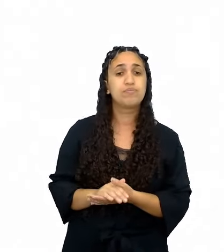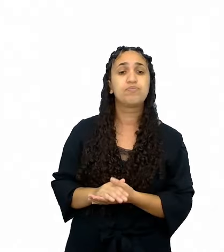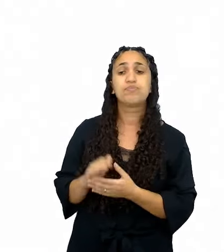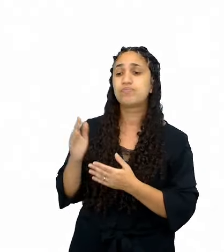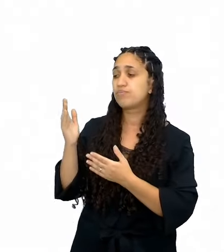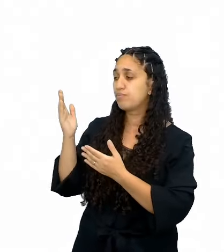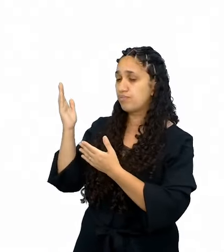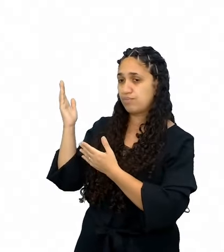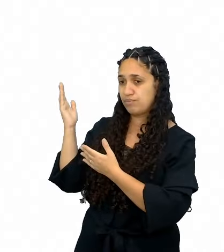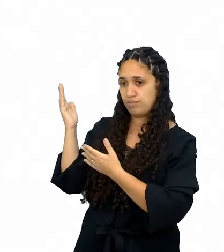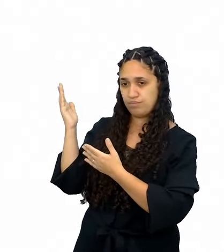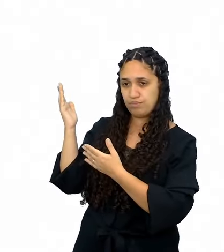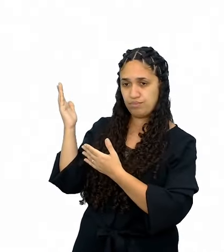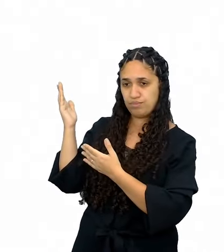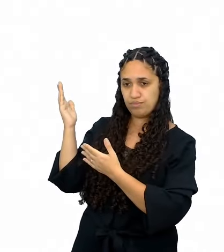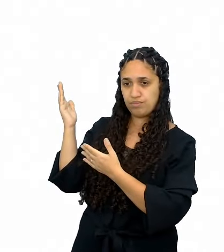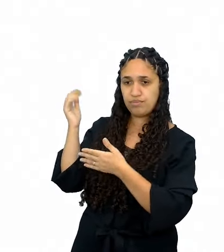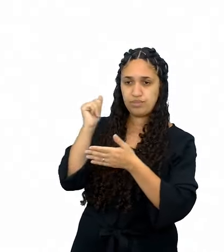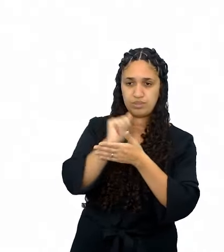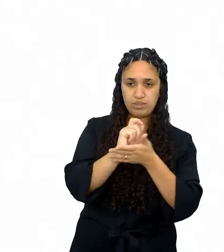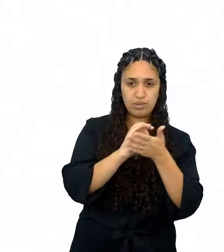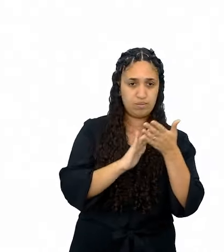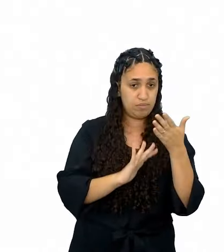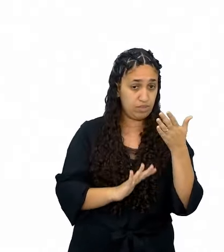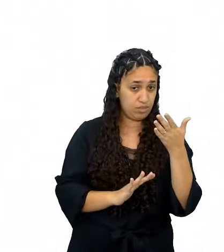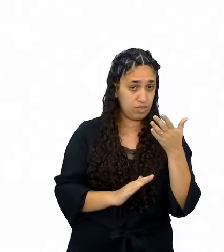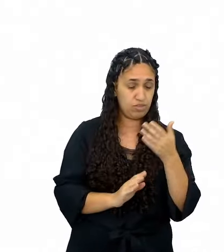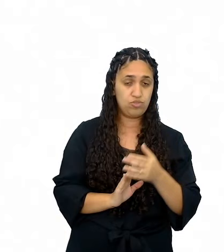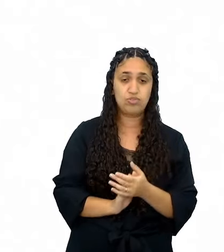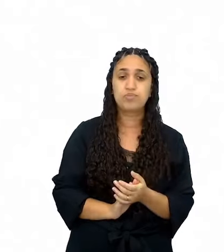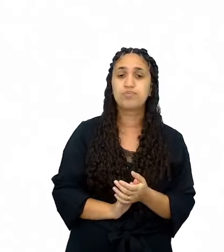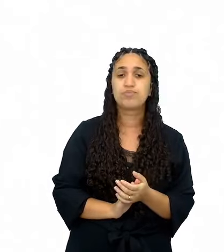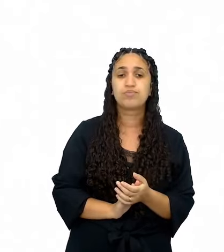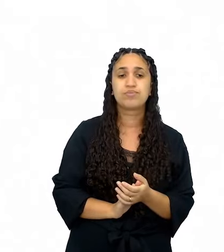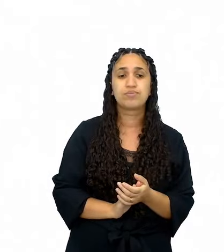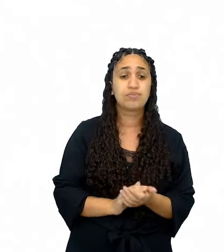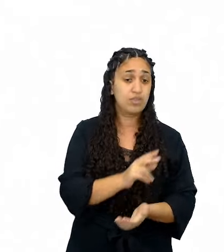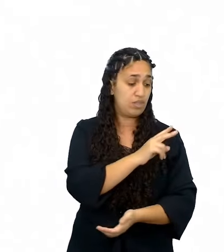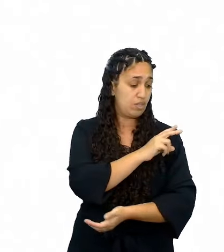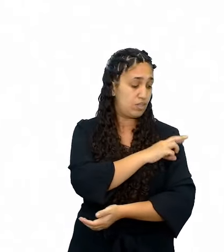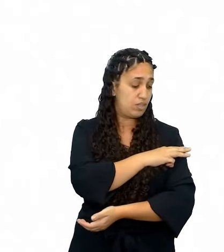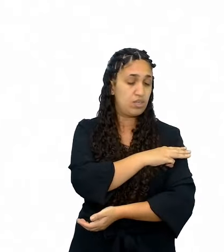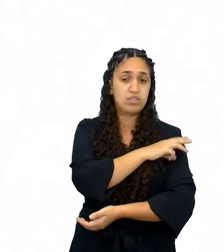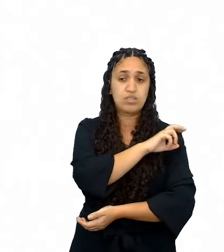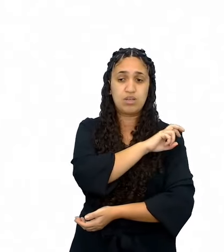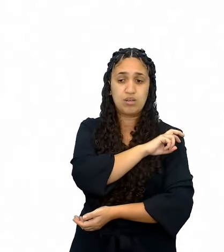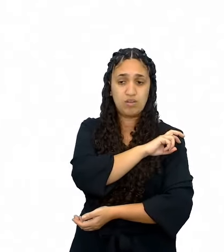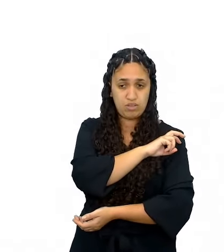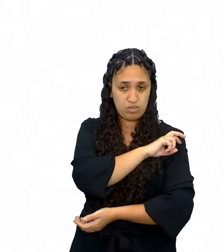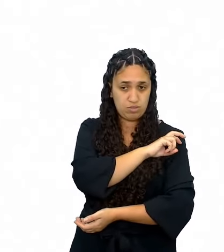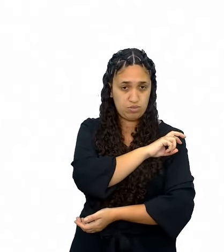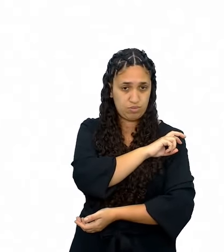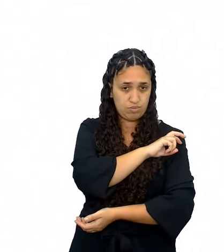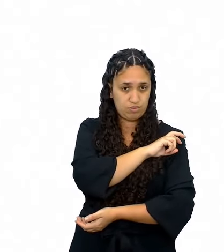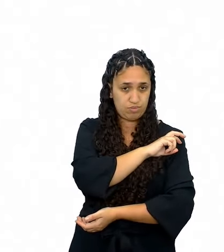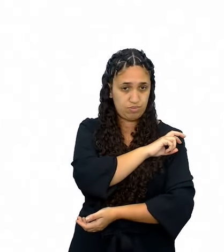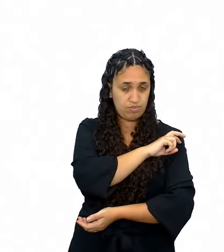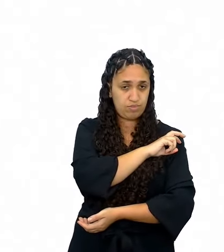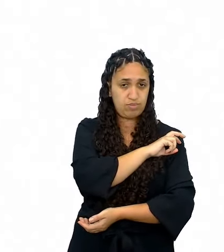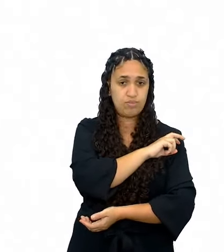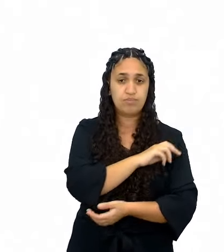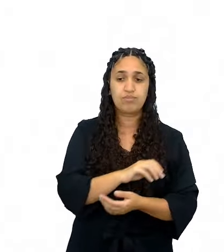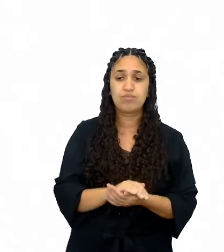ao 5º ano, a habilidade 5, que é inferir o sentido de palavras ou expressões